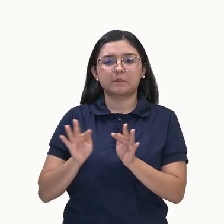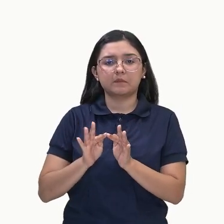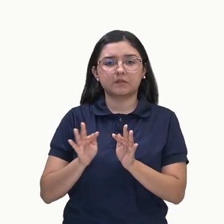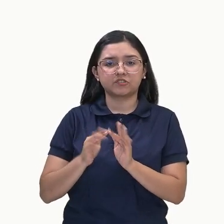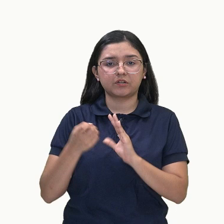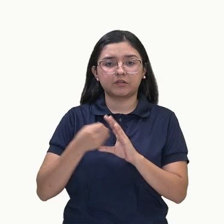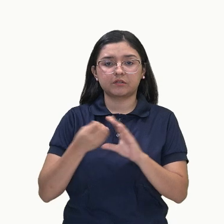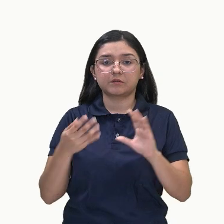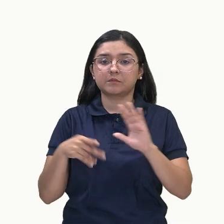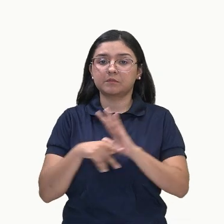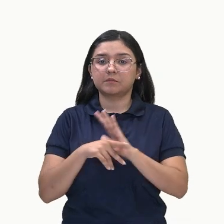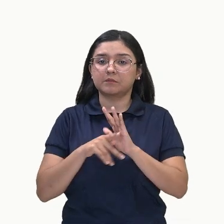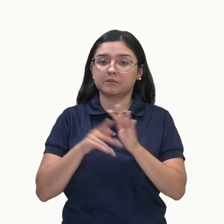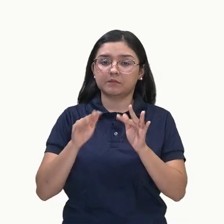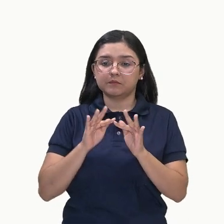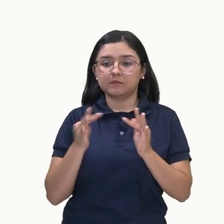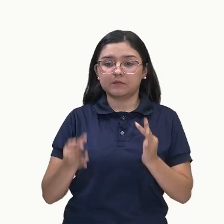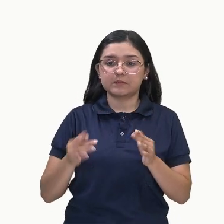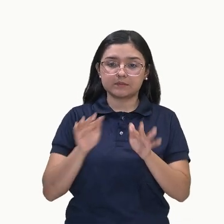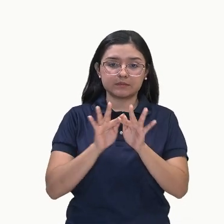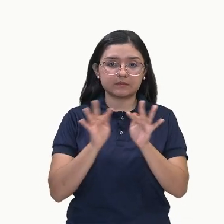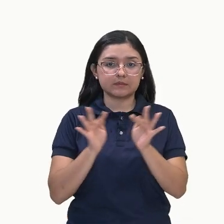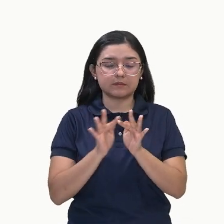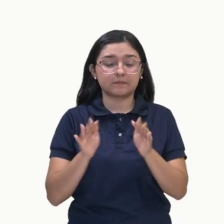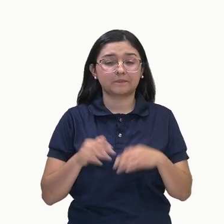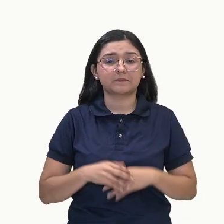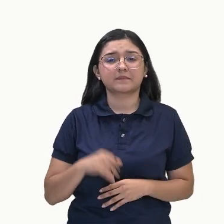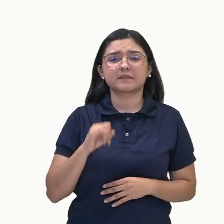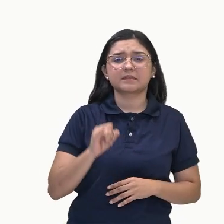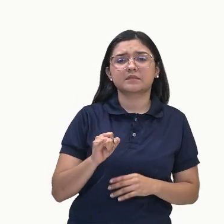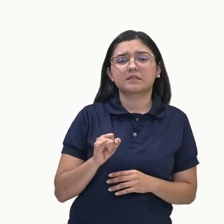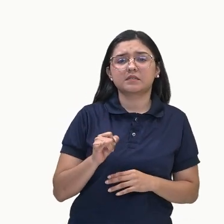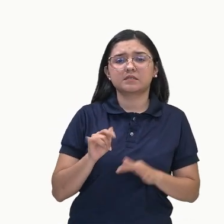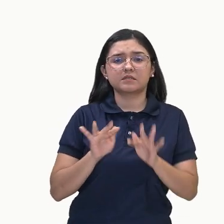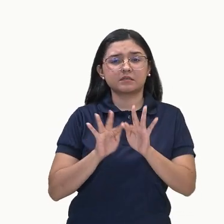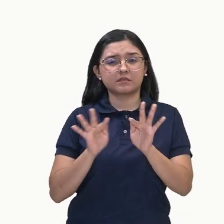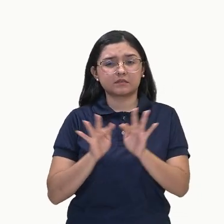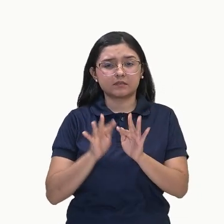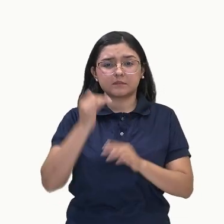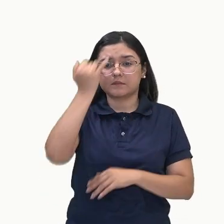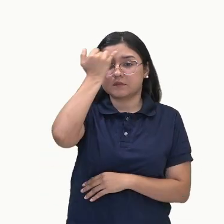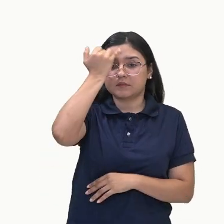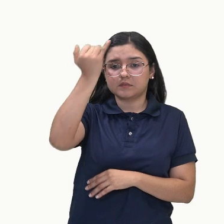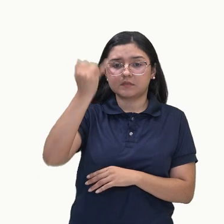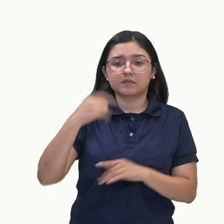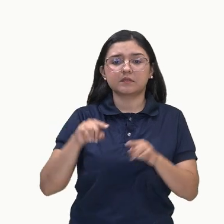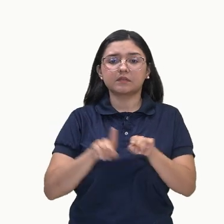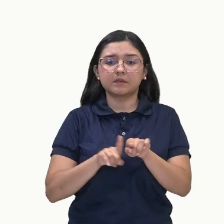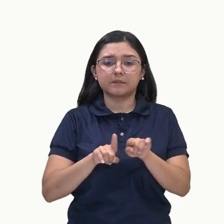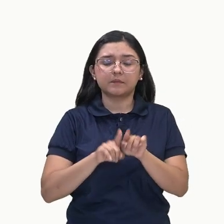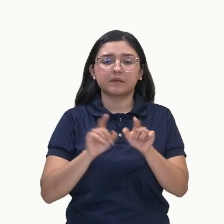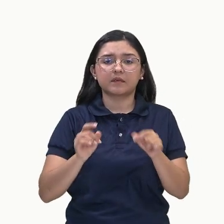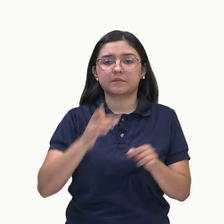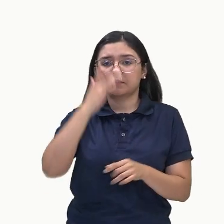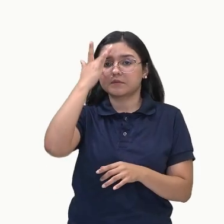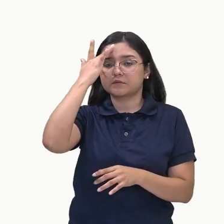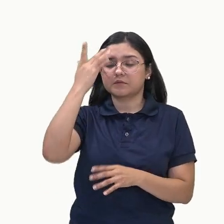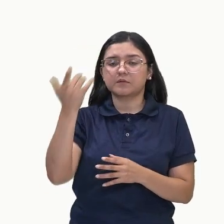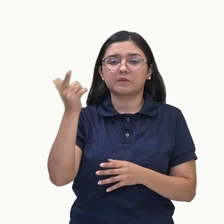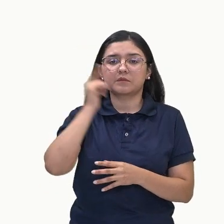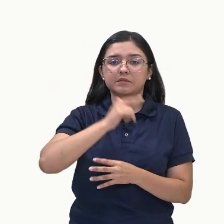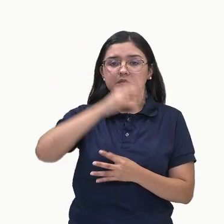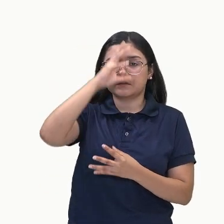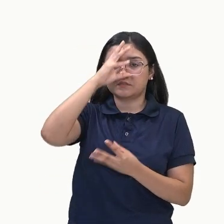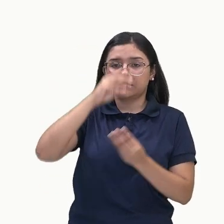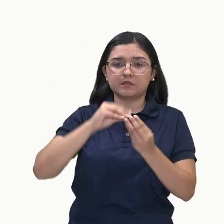simplicidade, né? Já no arcadismo, quanto mais simples as ideias e mais fáceis de compreender,